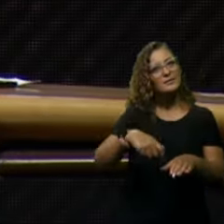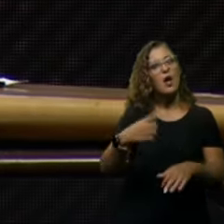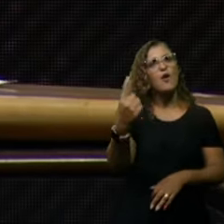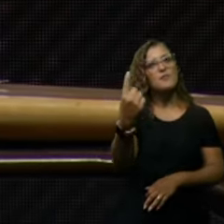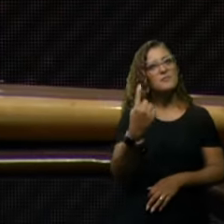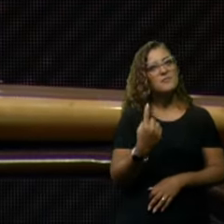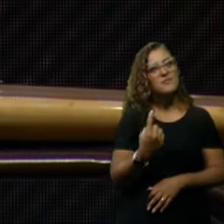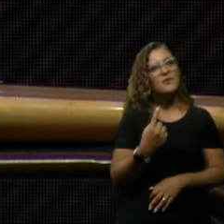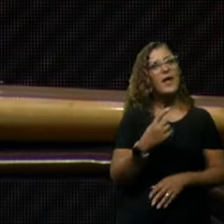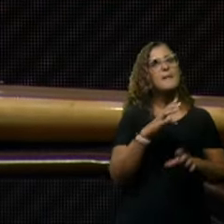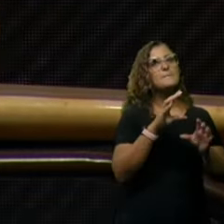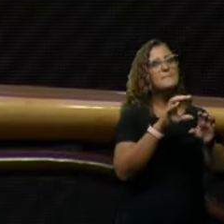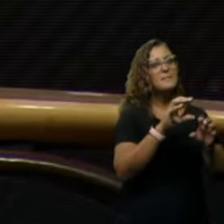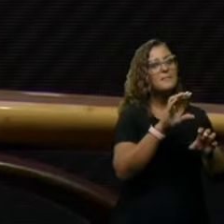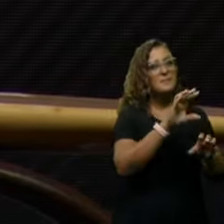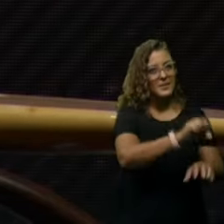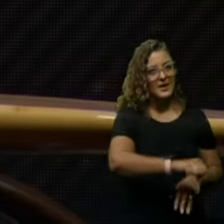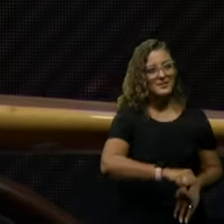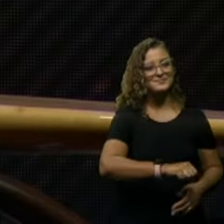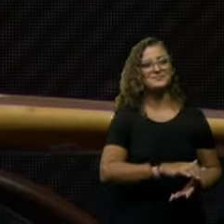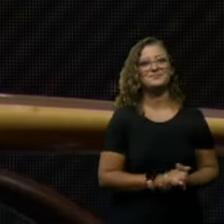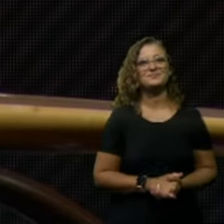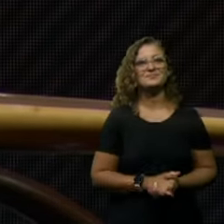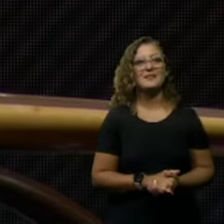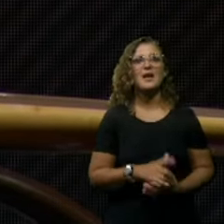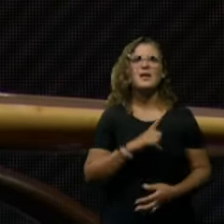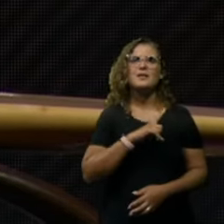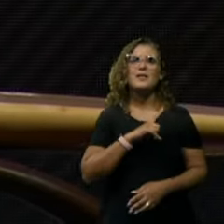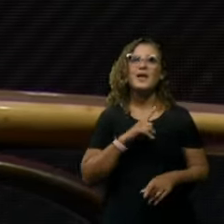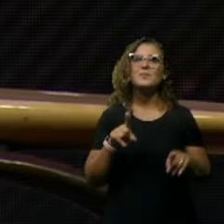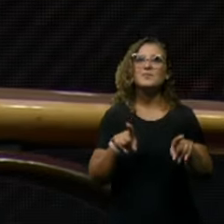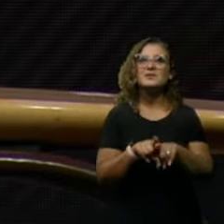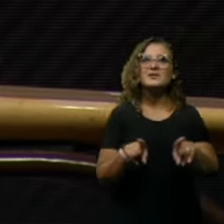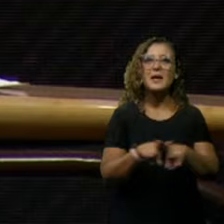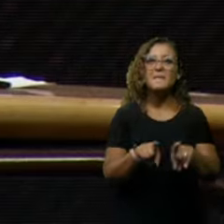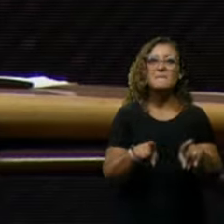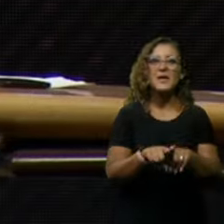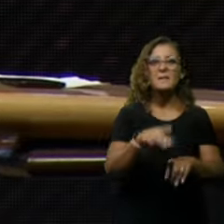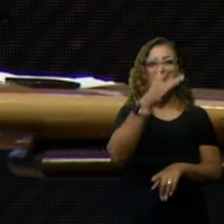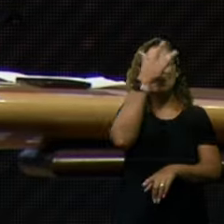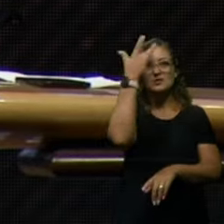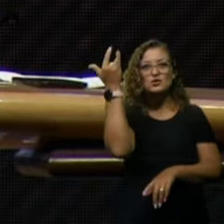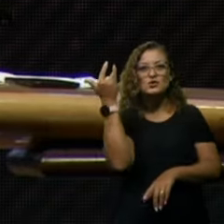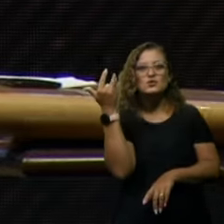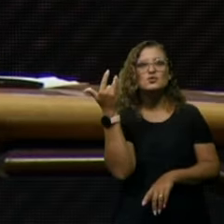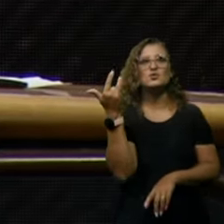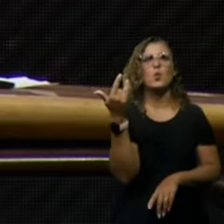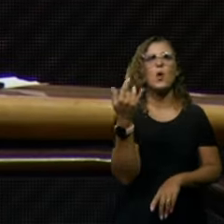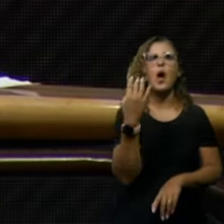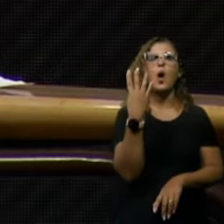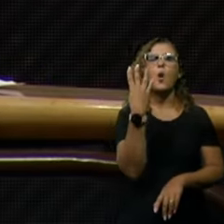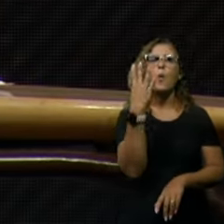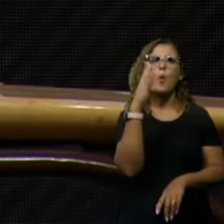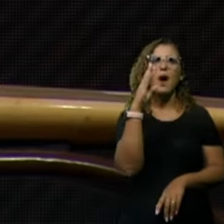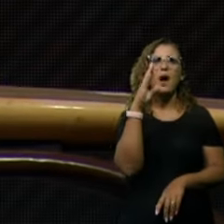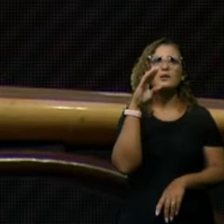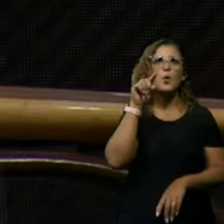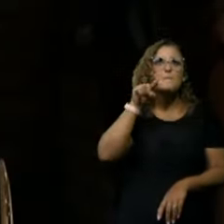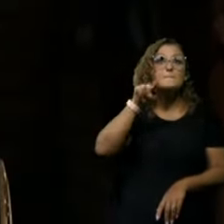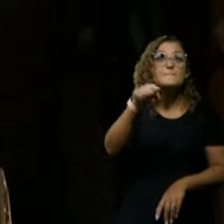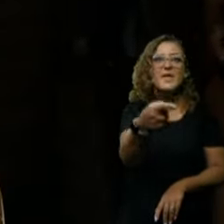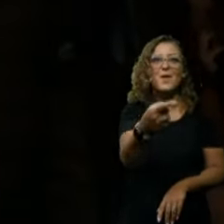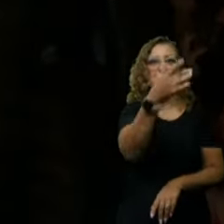buscar certo pessoal nós temos agora online mais de 4000 equipamentos conectados nesse culto